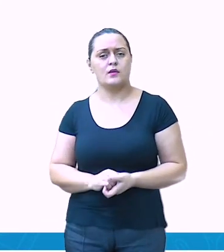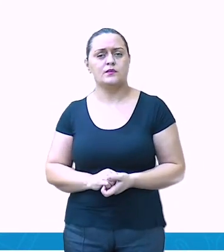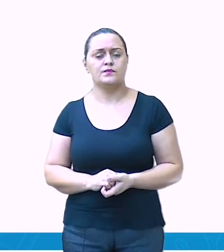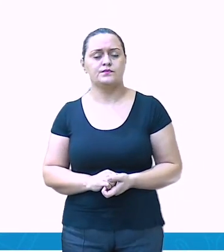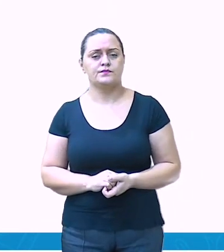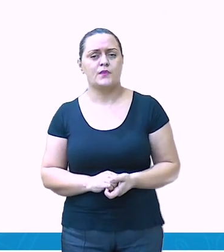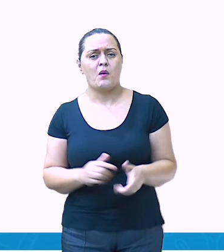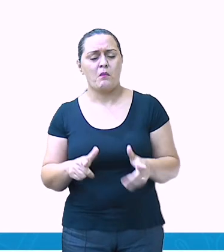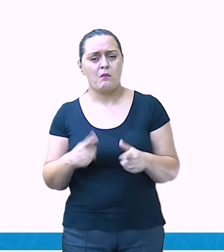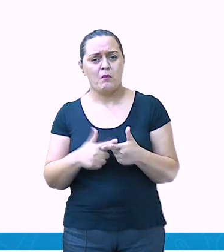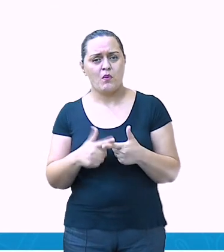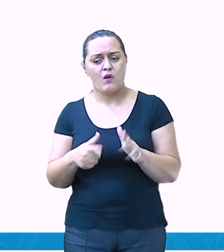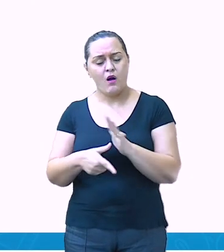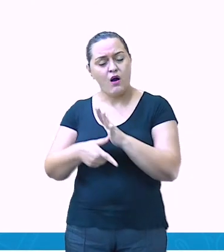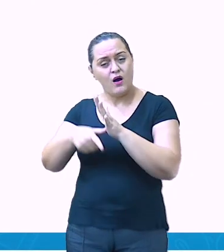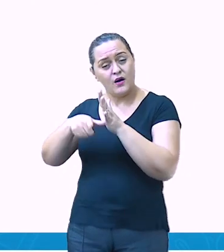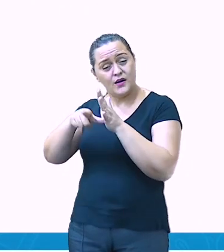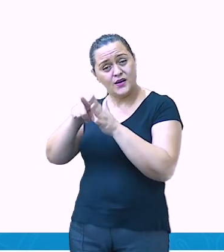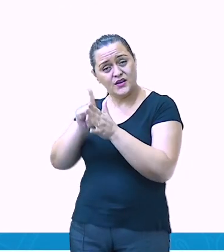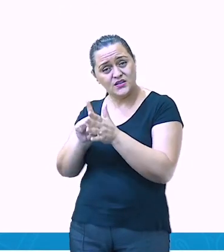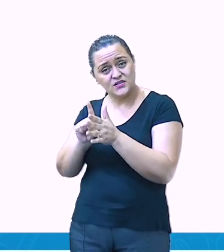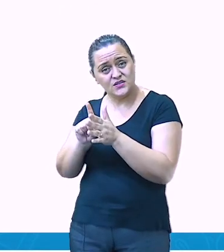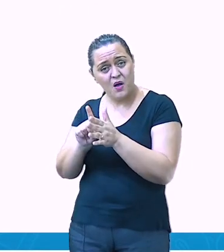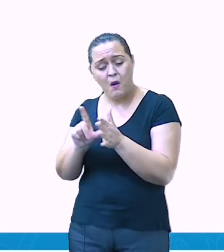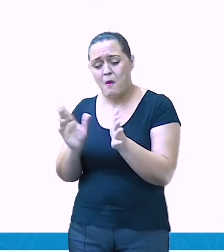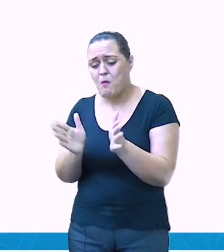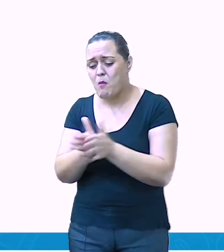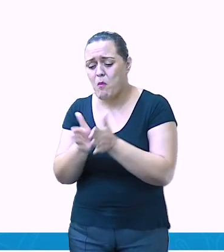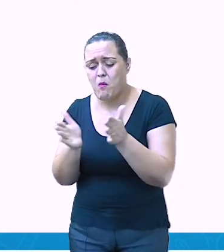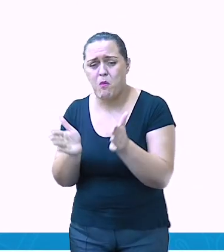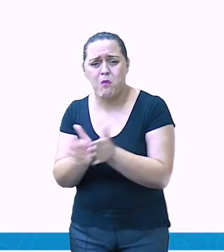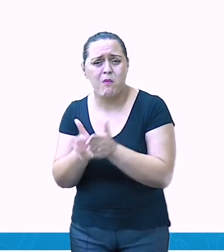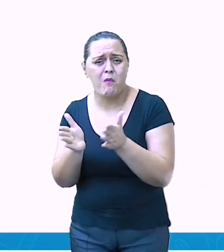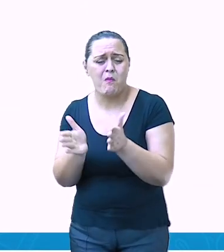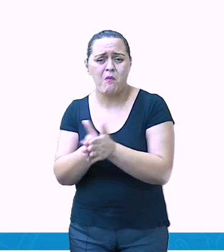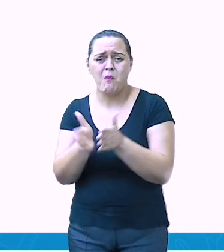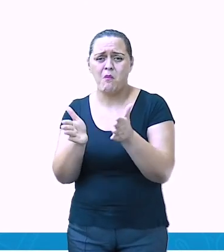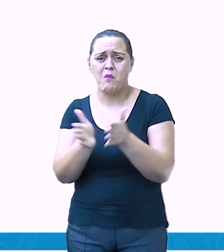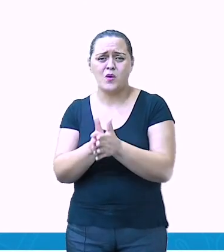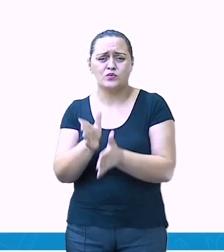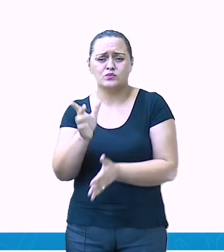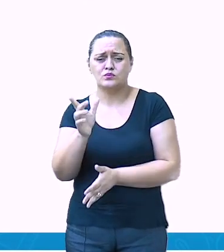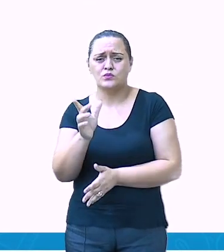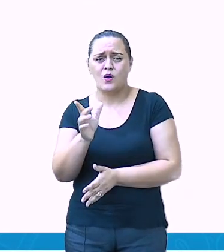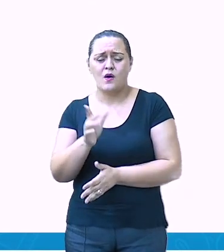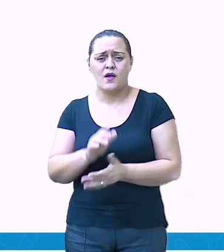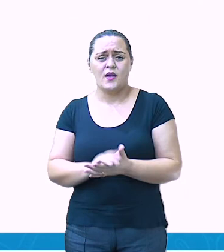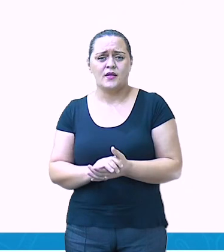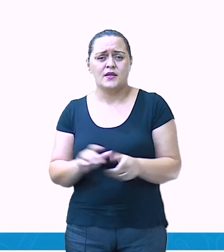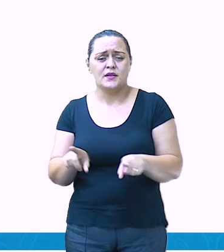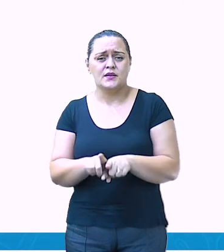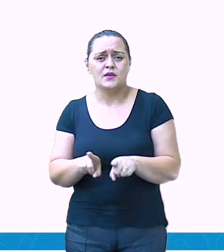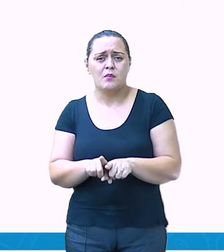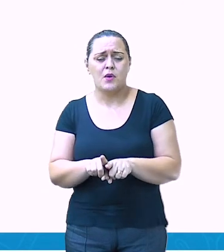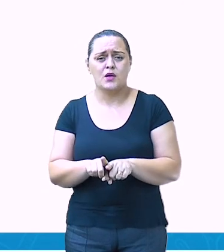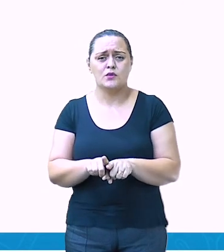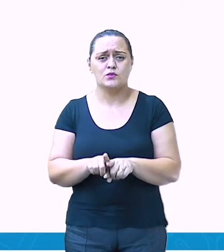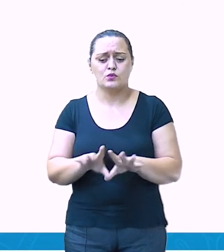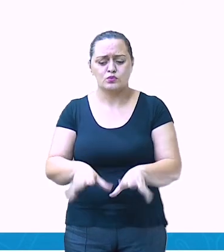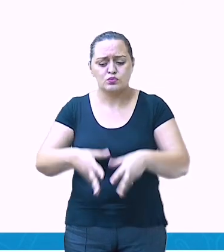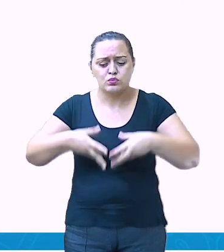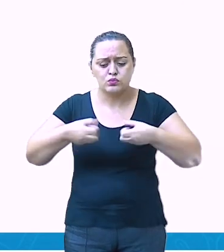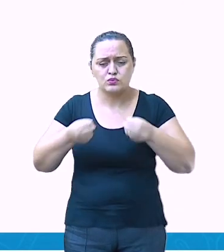recursos de alimentação, os meios mais bruscos, mais rígidos, o